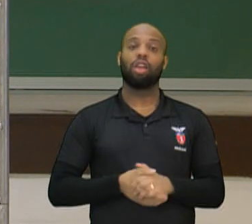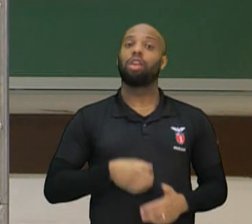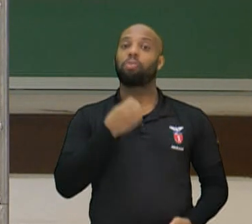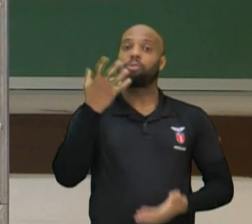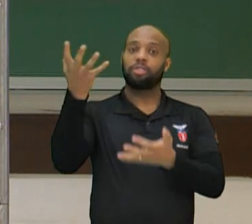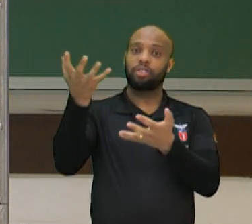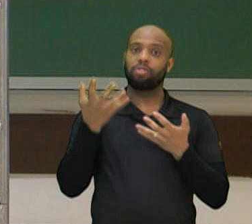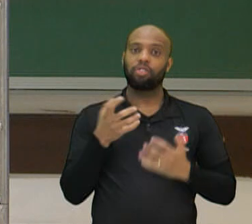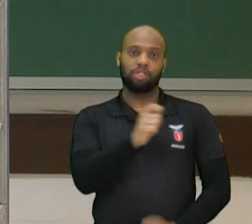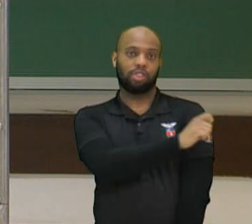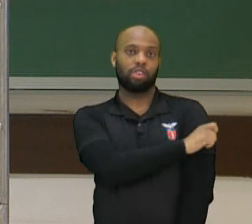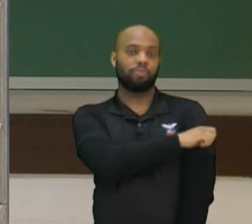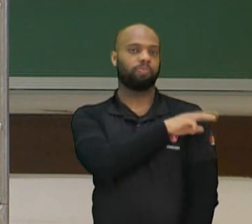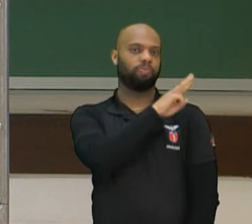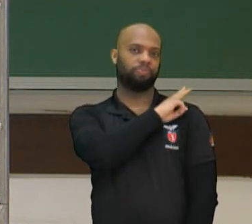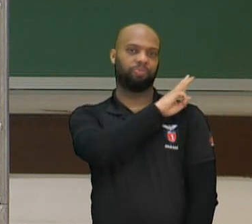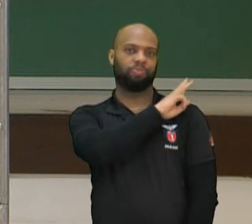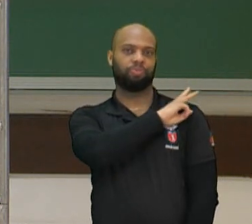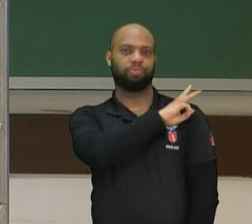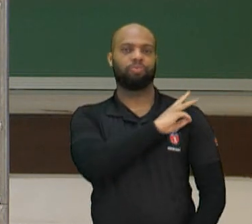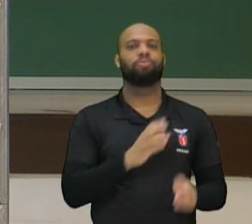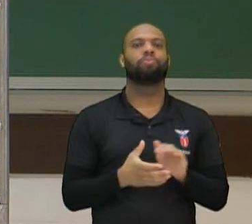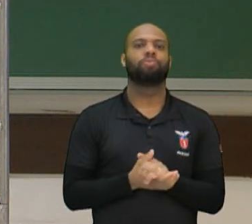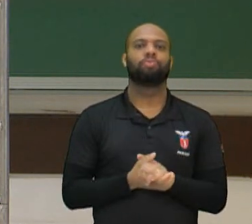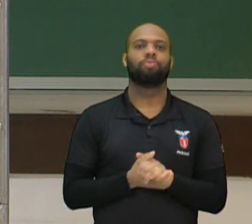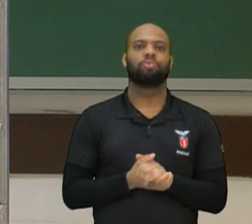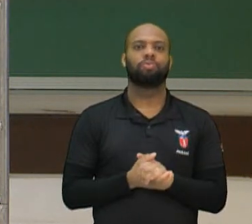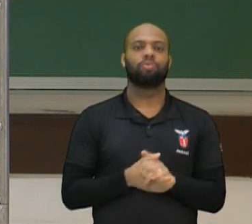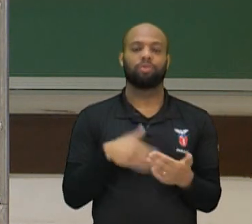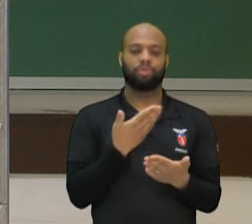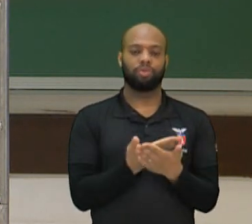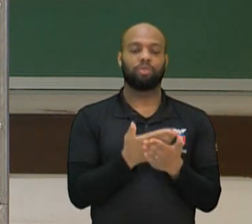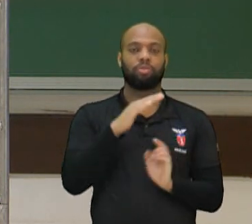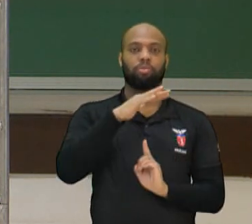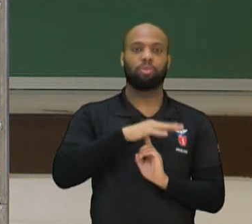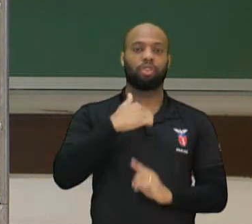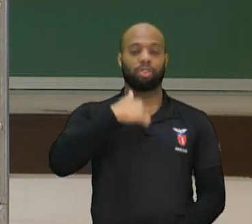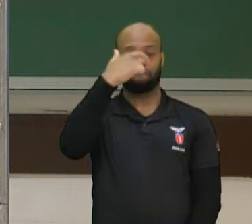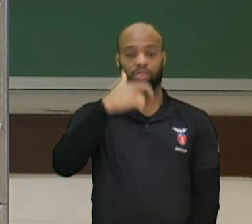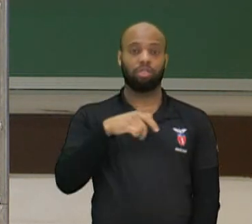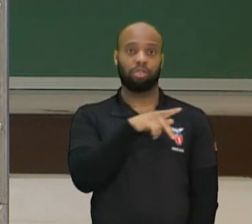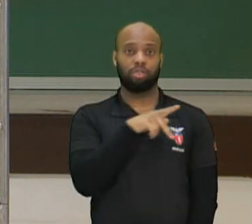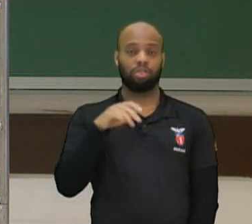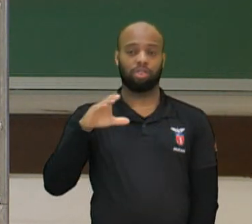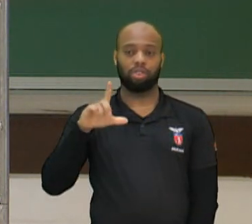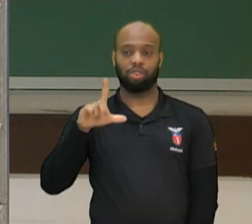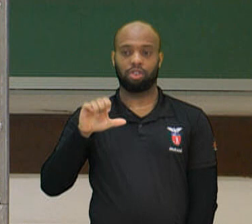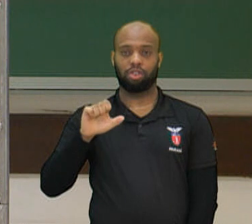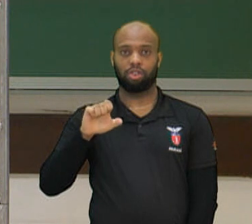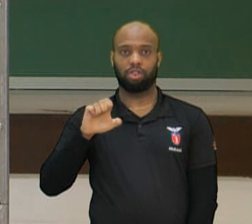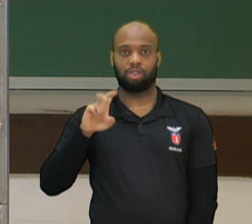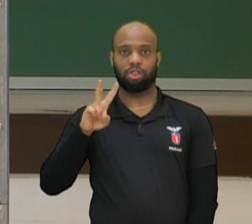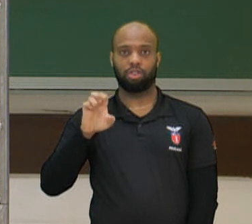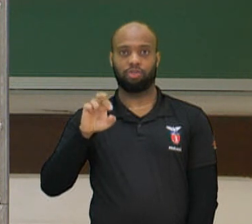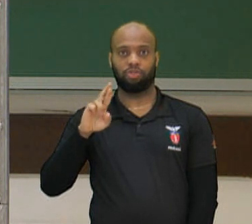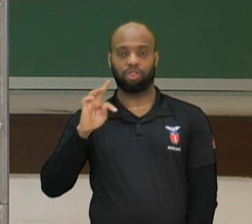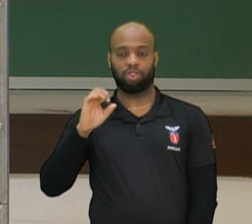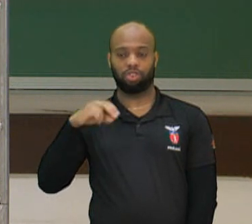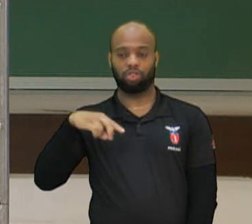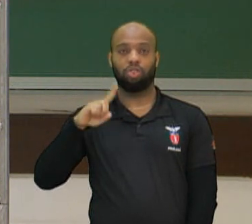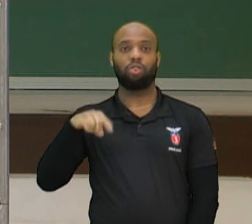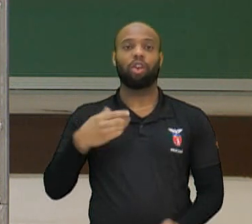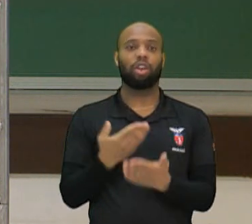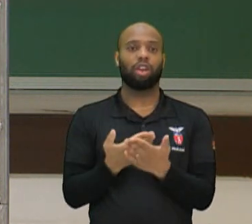Bem-vindos, alunos da terceira série do ensino médio, ao Escola Paraná. Eu sou o professor Cleverton e esta é a aula número 28 de